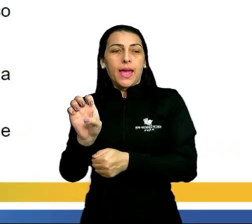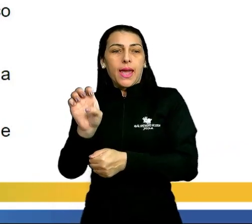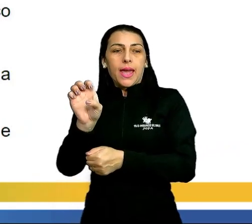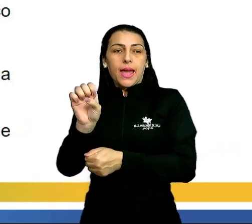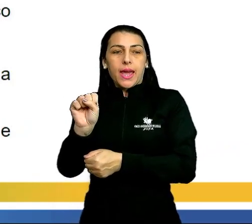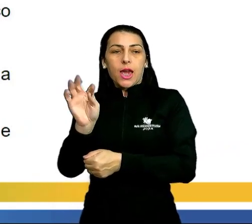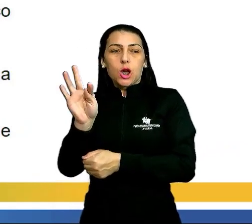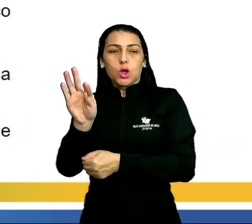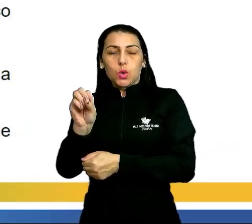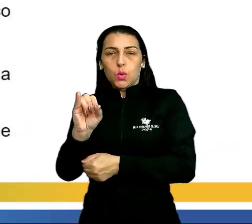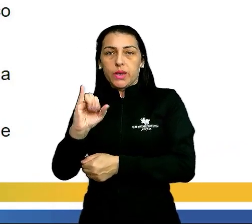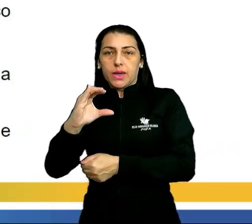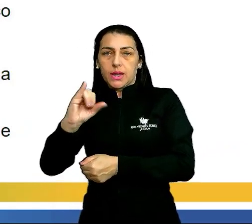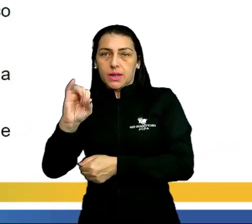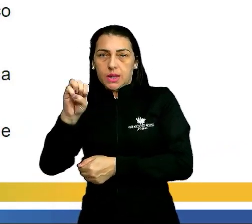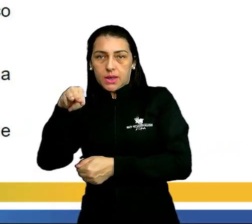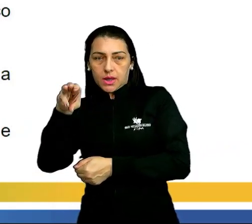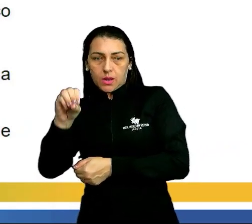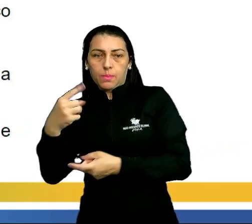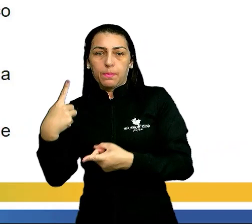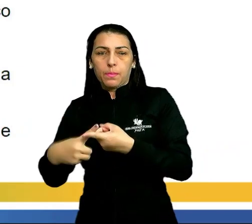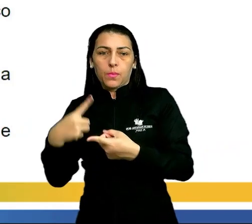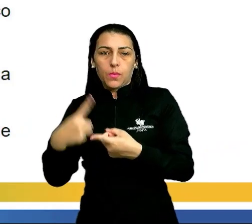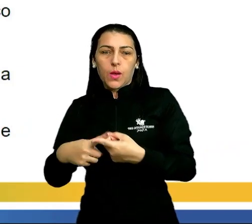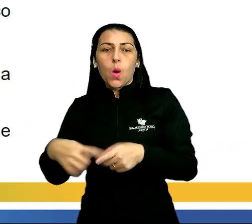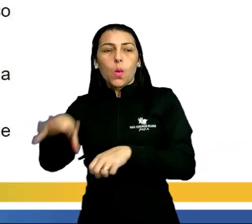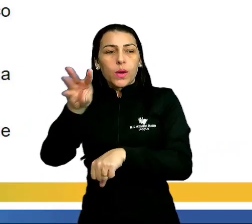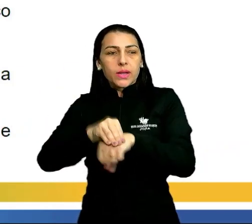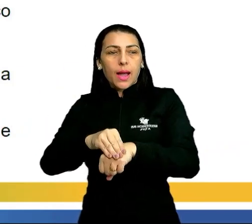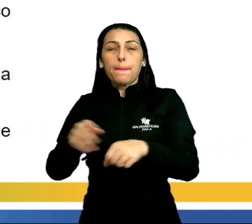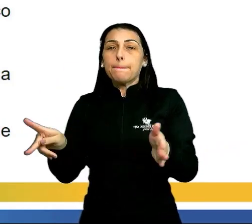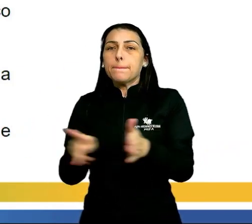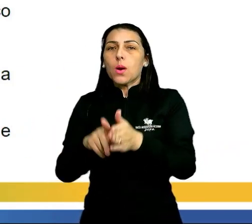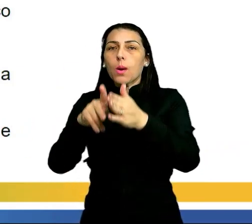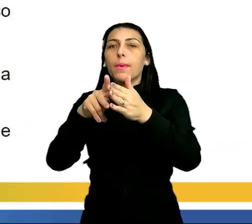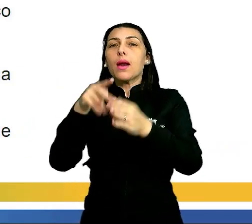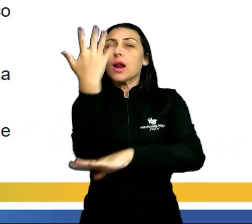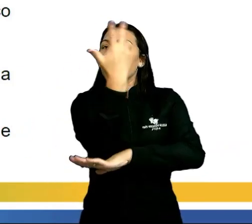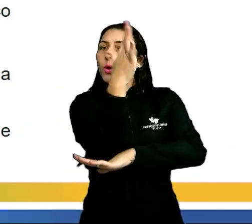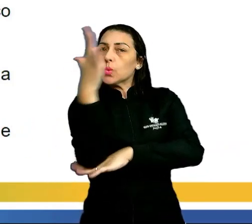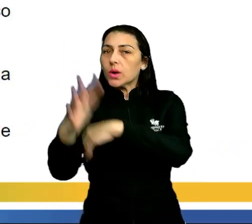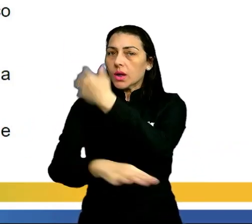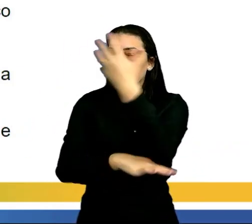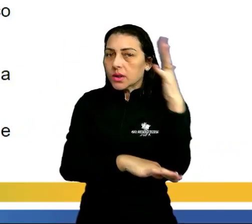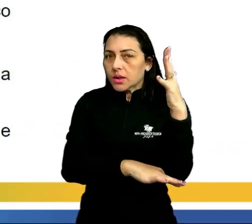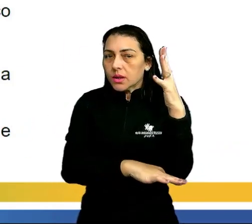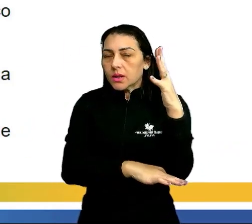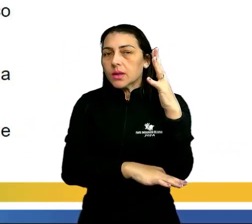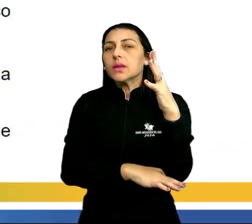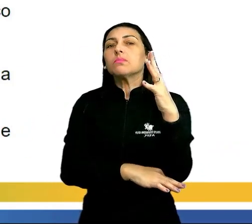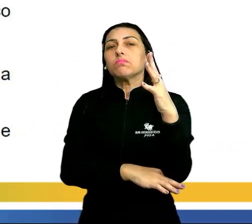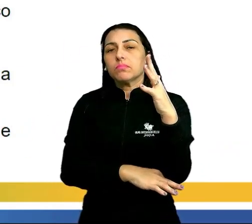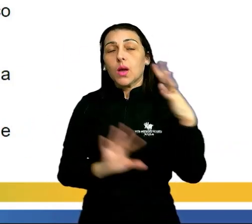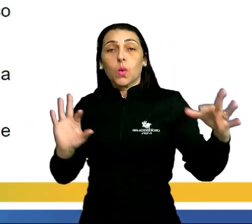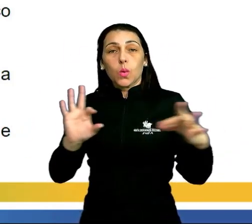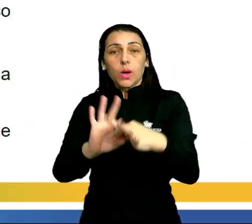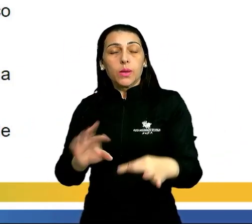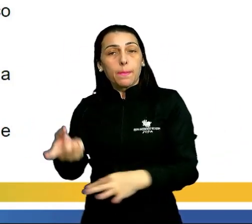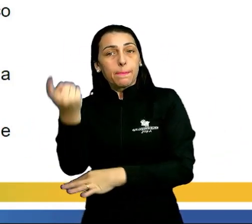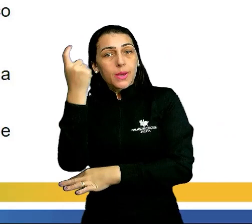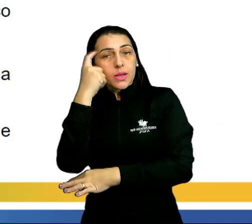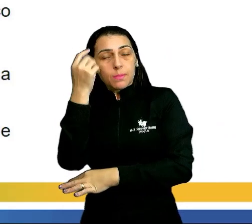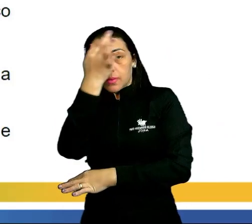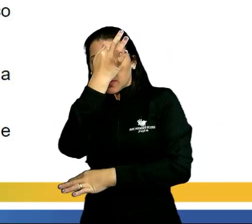Corresponde ao estoicismo, porque considera que o conhecimento está na natureza. Então, o estoicismo é aquela corrente de